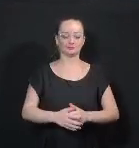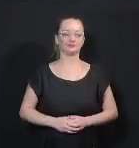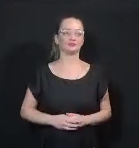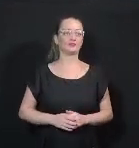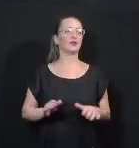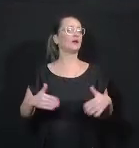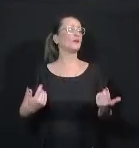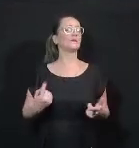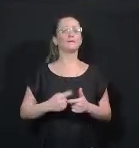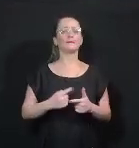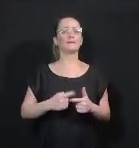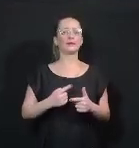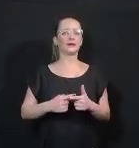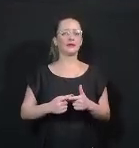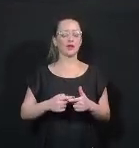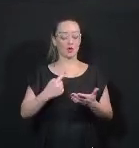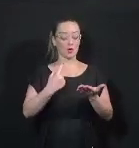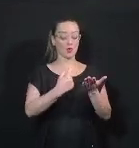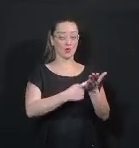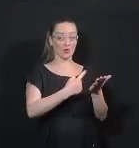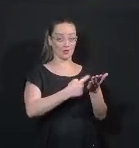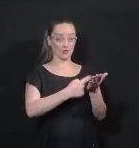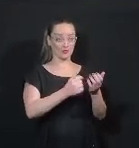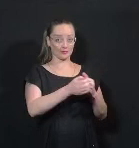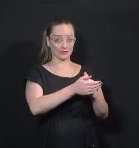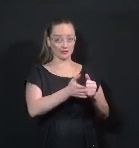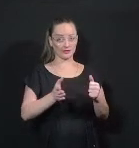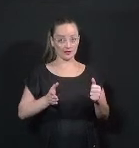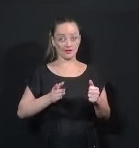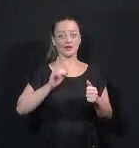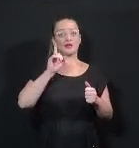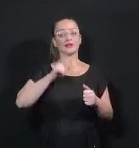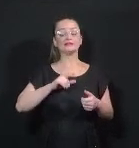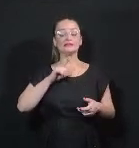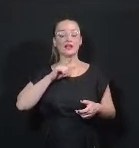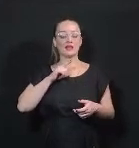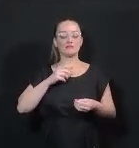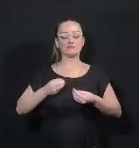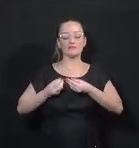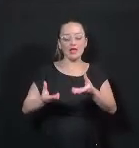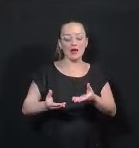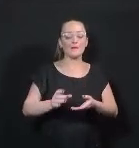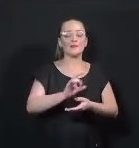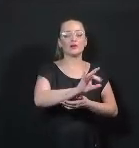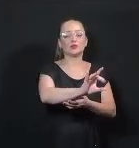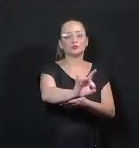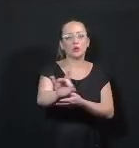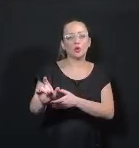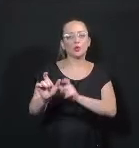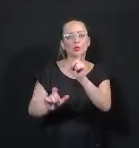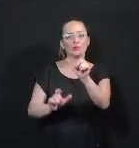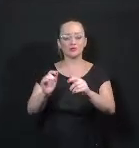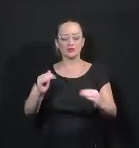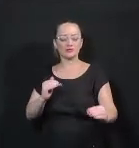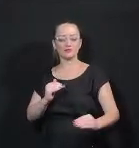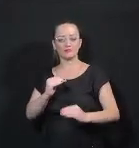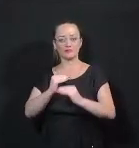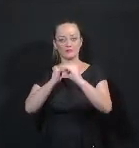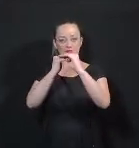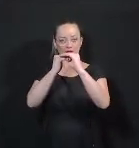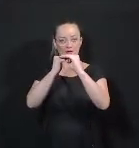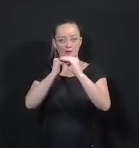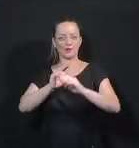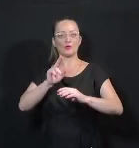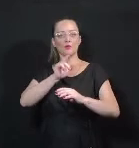por quê? Porque o compromisso democrático é assegurar a todos os indivíduos a igualdade para